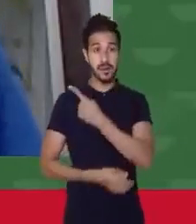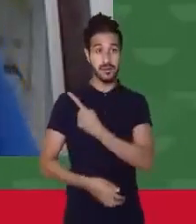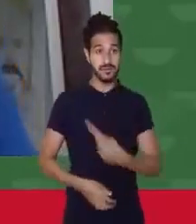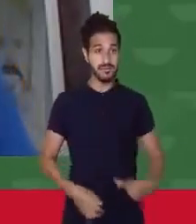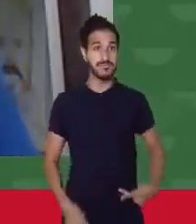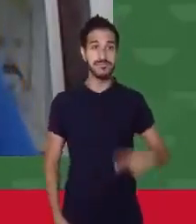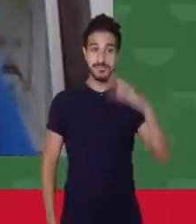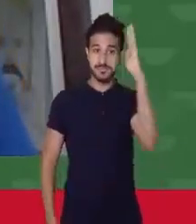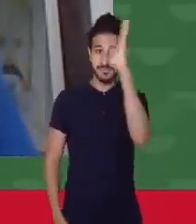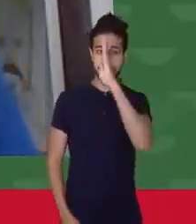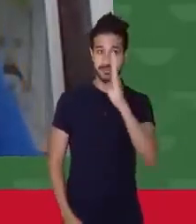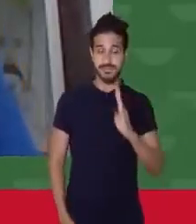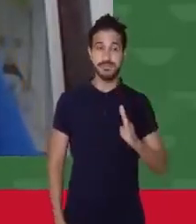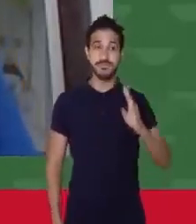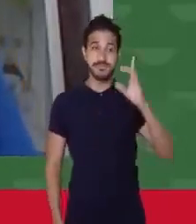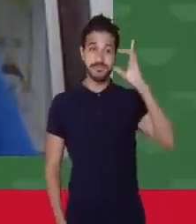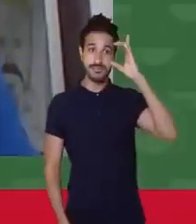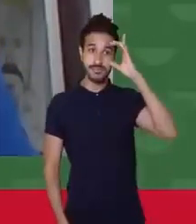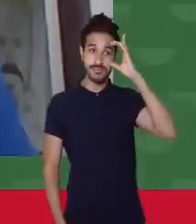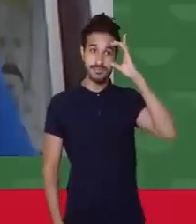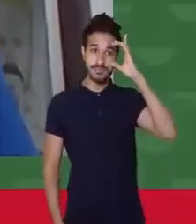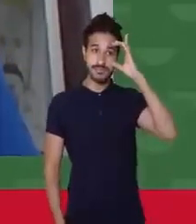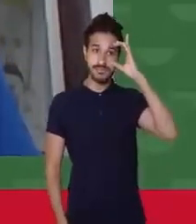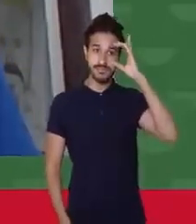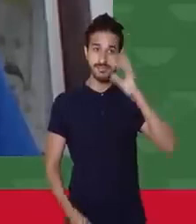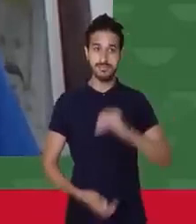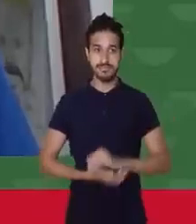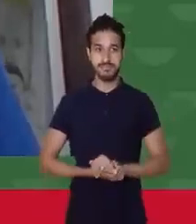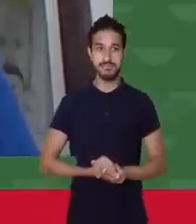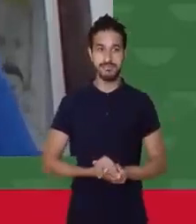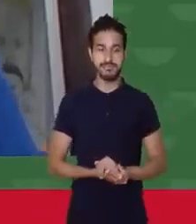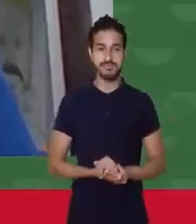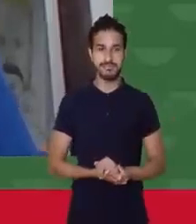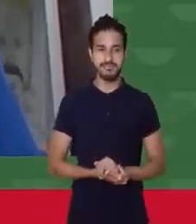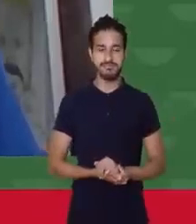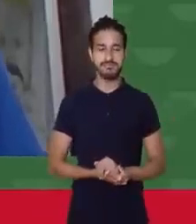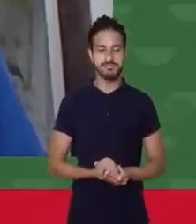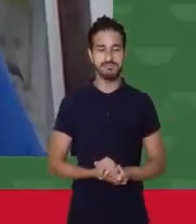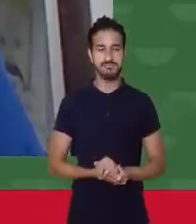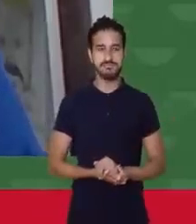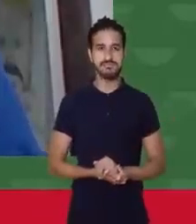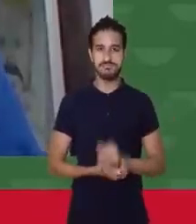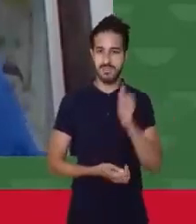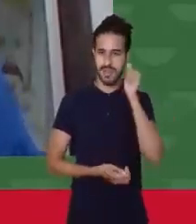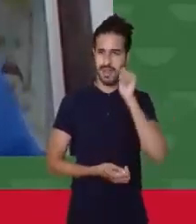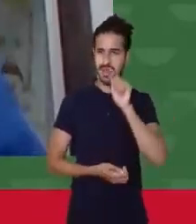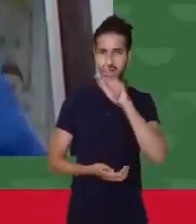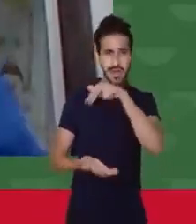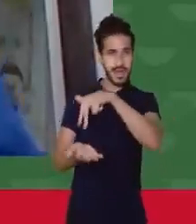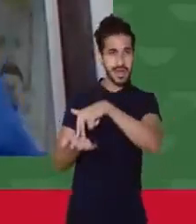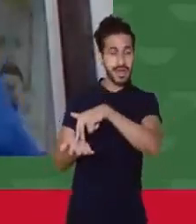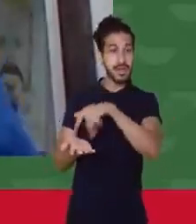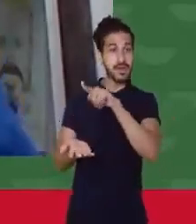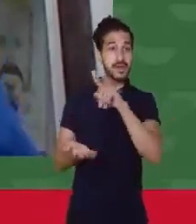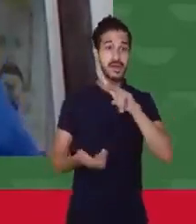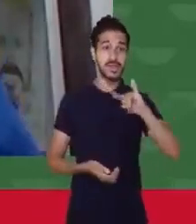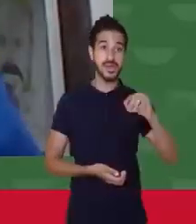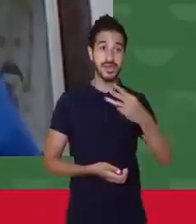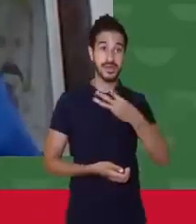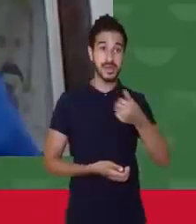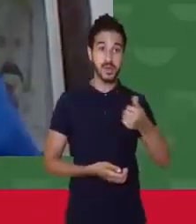presidenta do Brasil, Dilma Vana Rousseff. Sim, porque 31 de agosto